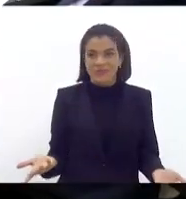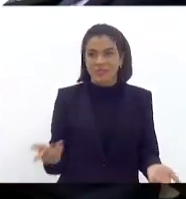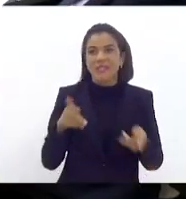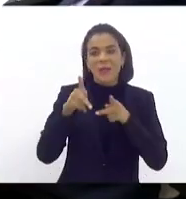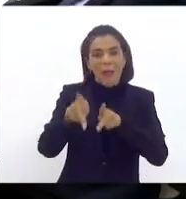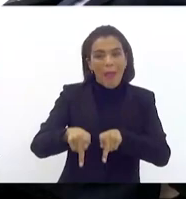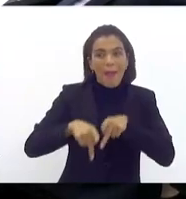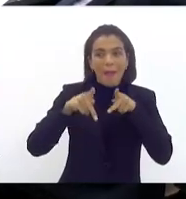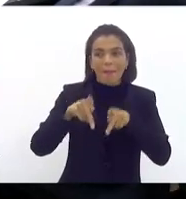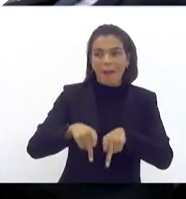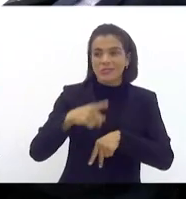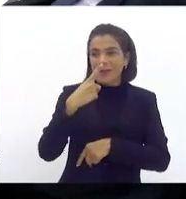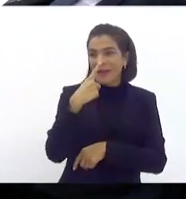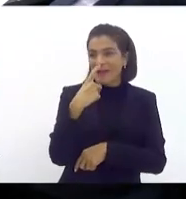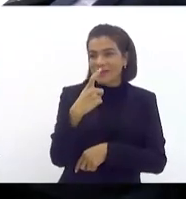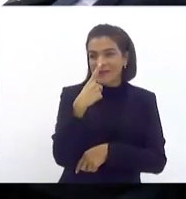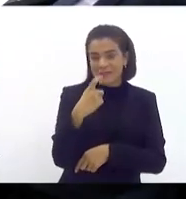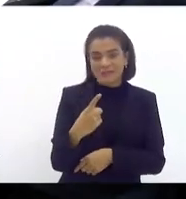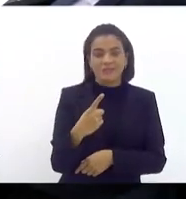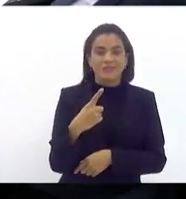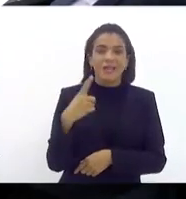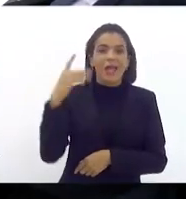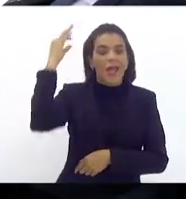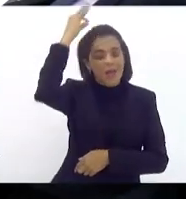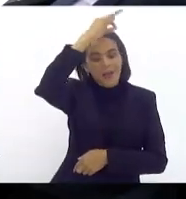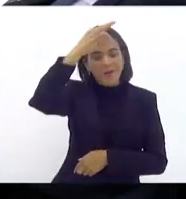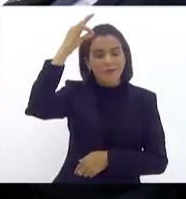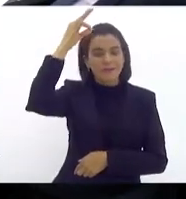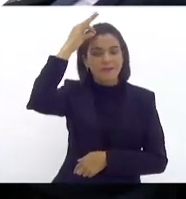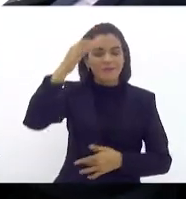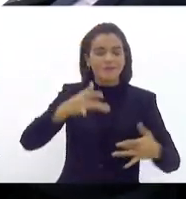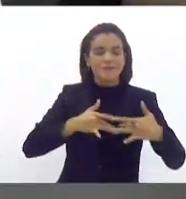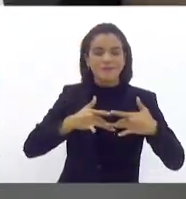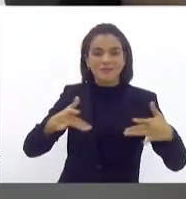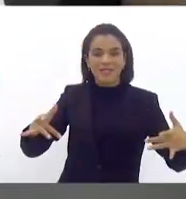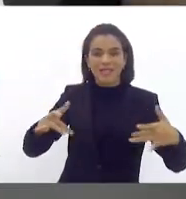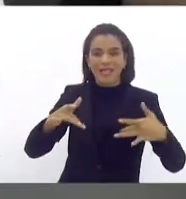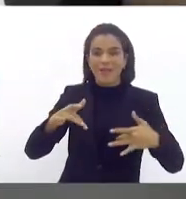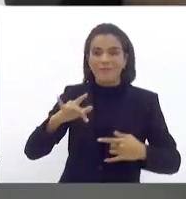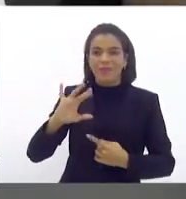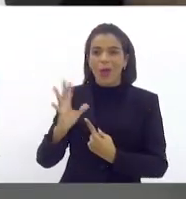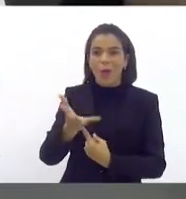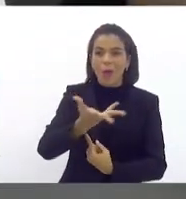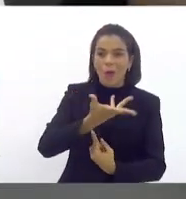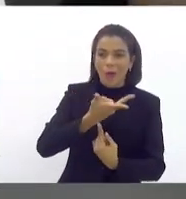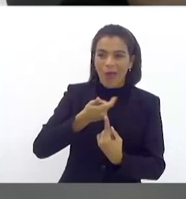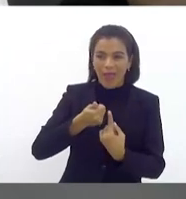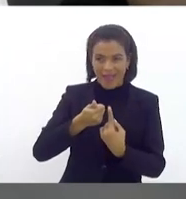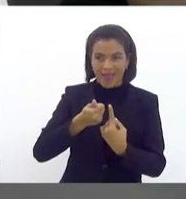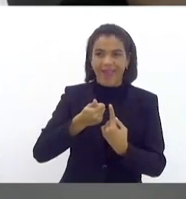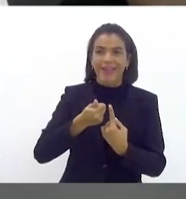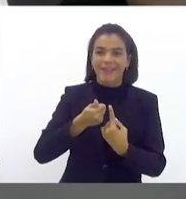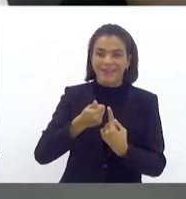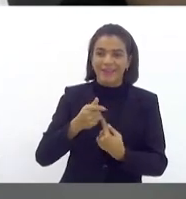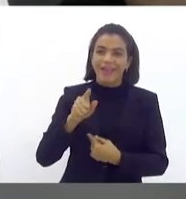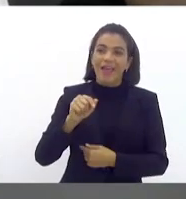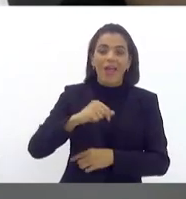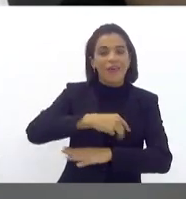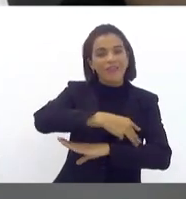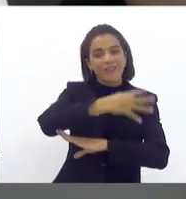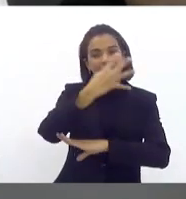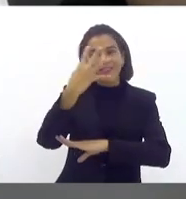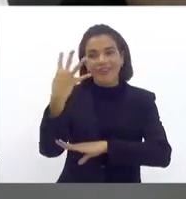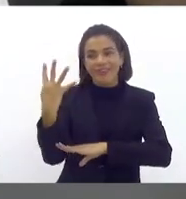uma pastoral do lixo que ele está defendendo. É o espírito solidário, eco-espiritual solidário do deputado Fred Pacheco. É o efeito